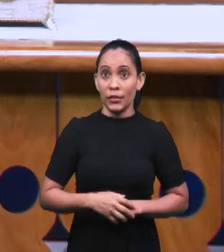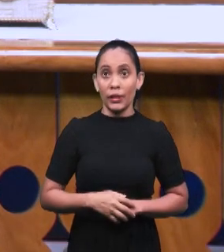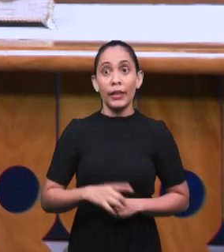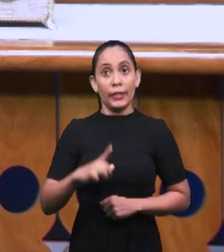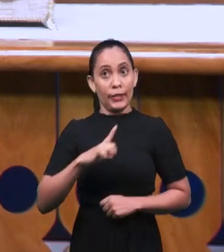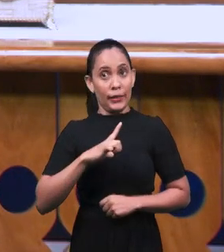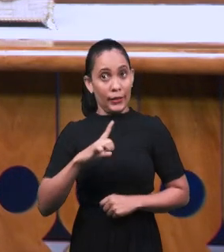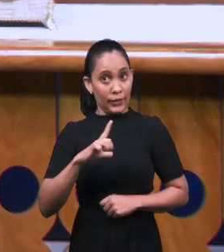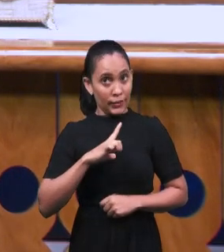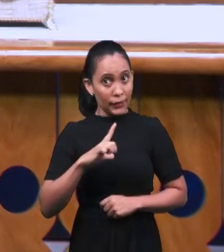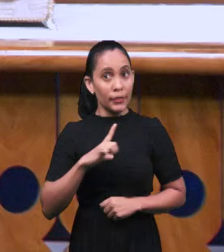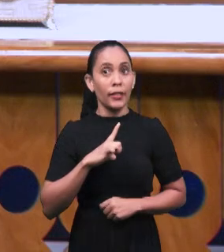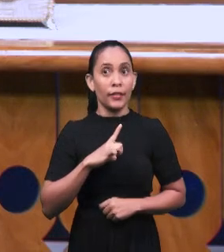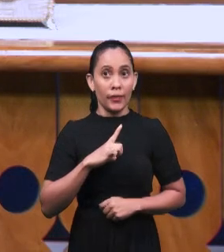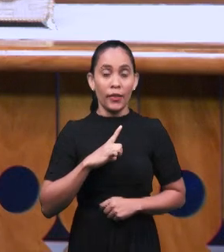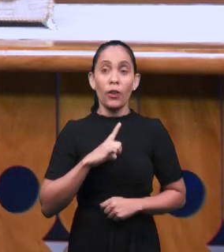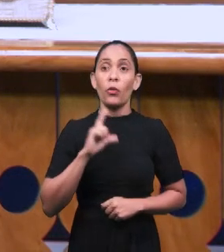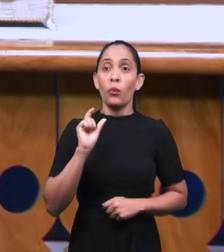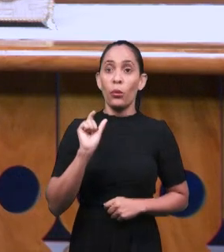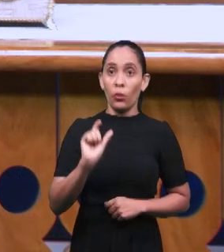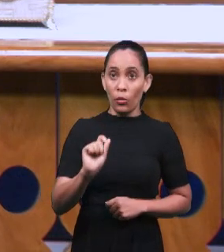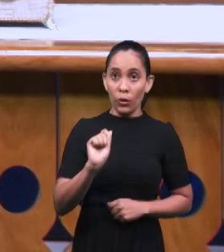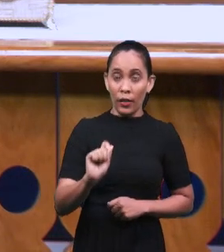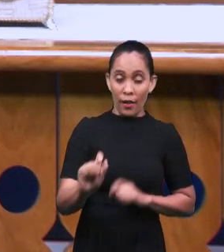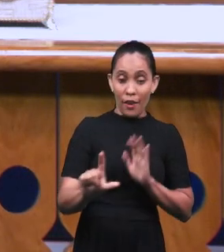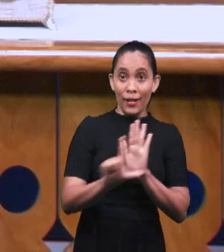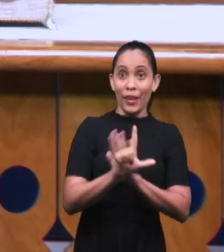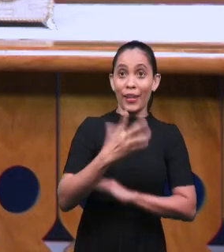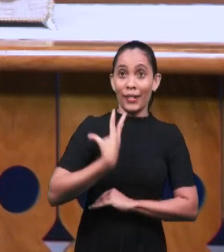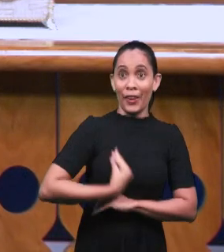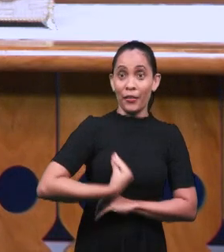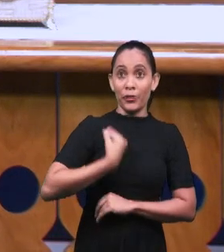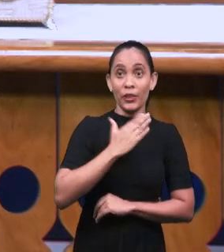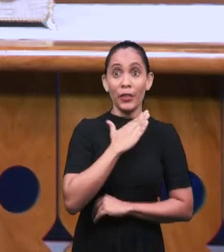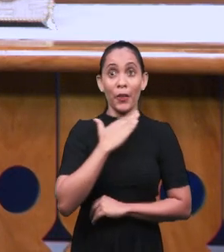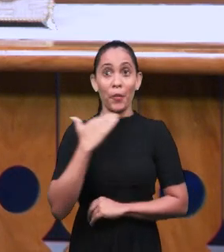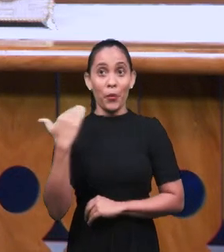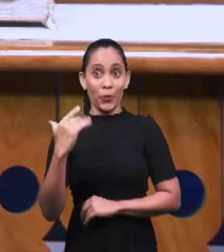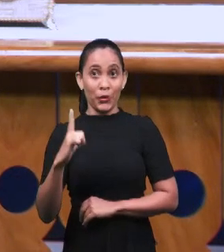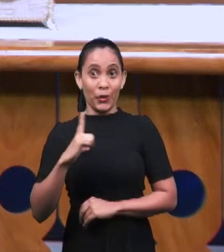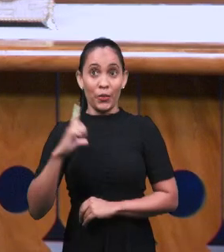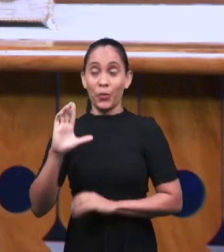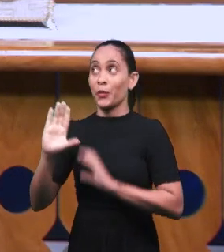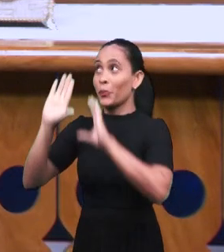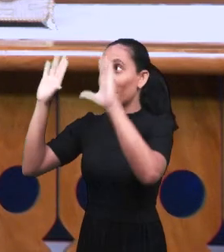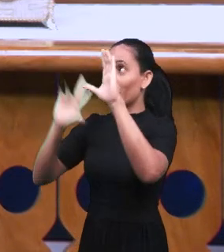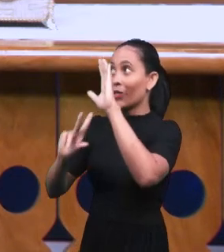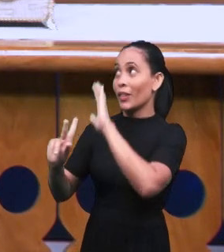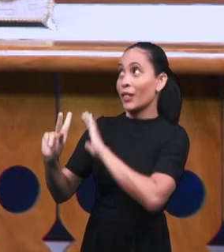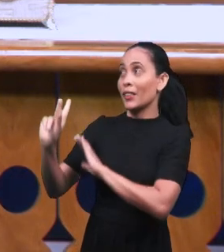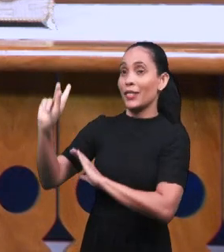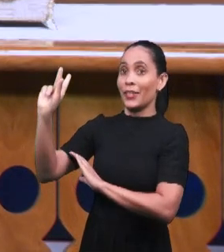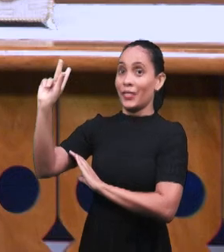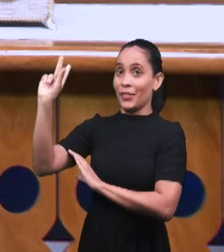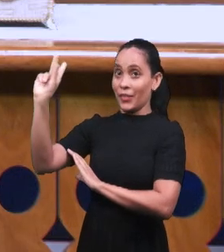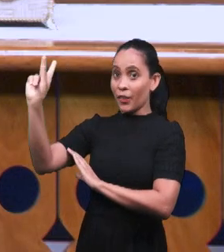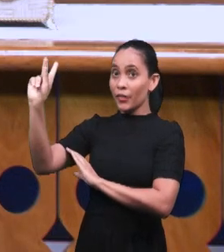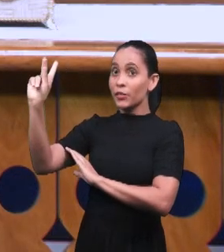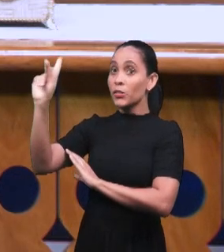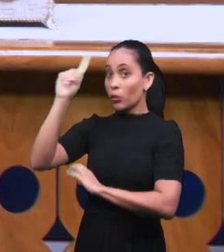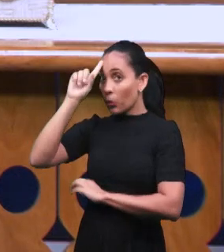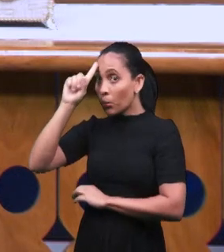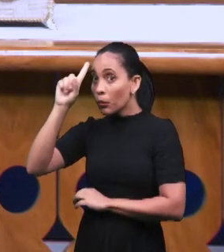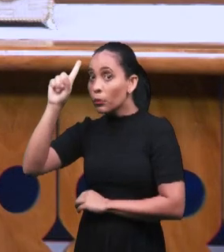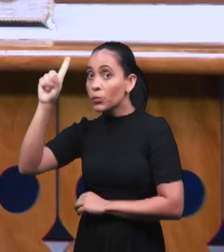da vida e da morte. Existe da eternidade com Deus e eternidade sem Deus. Vejam só os